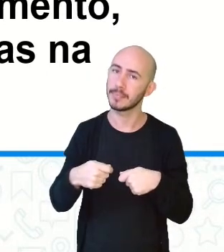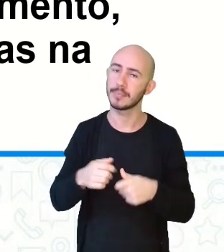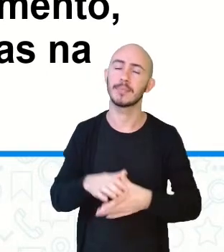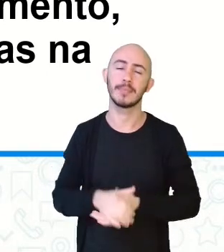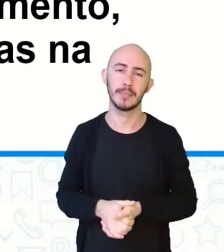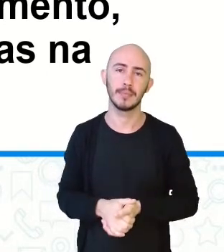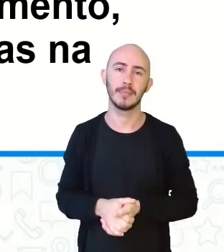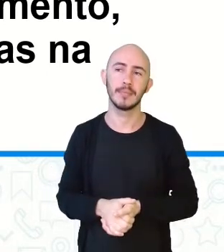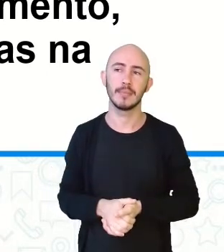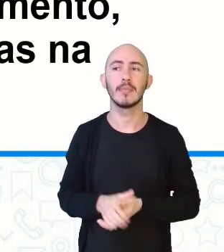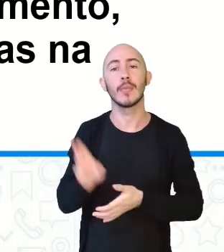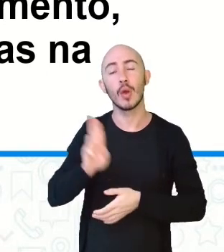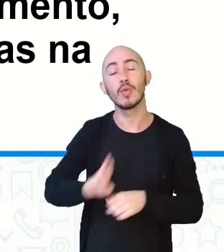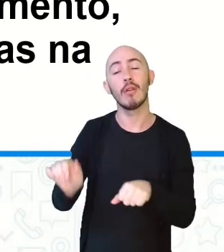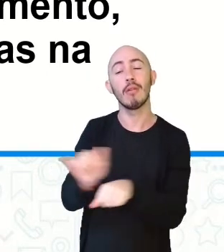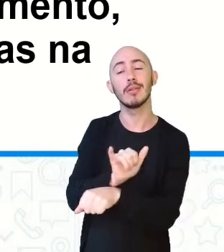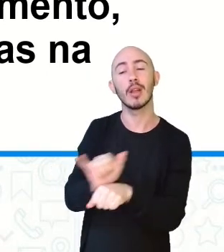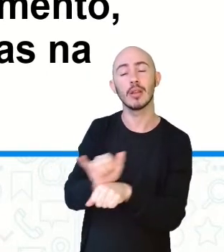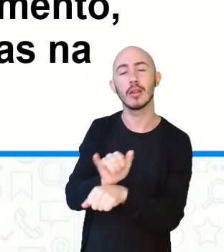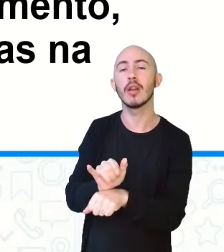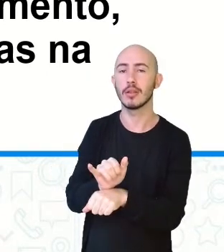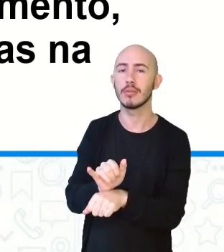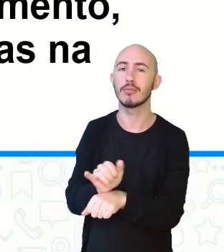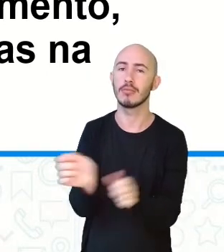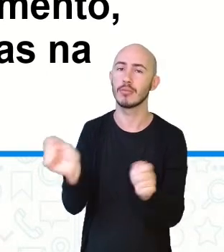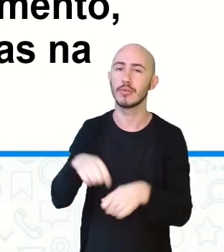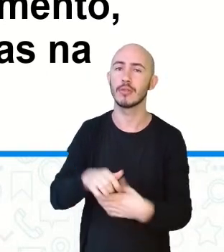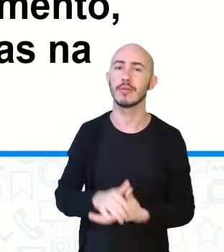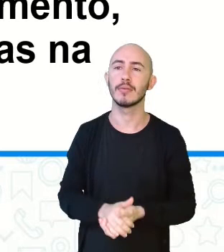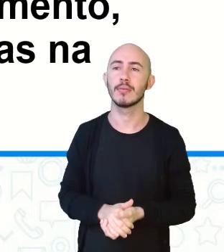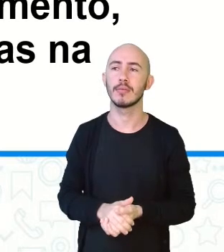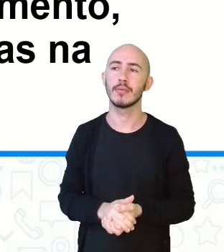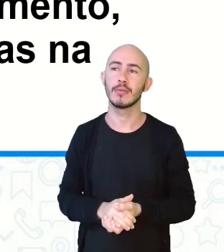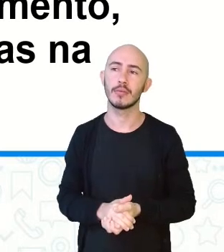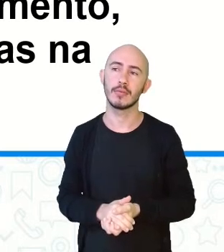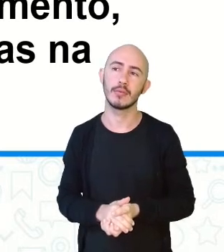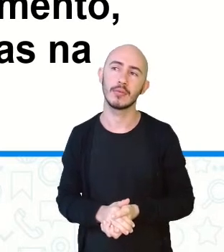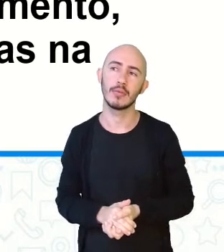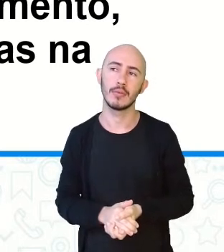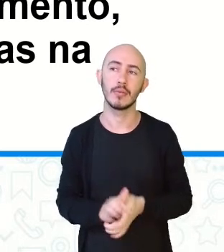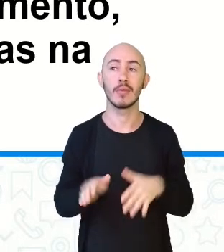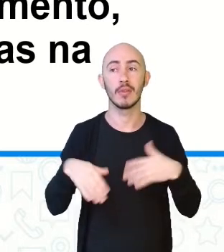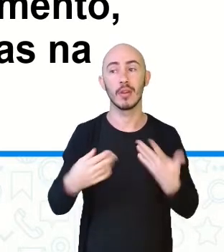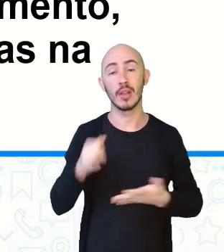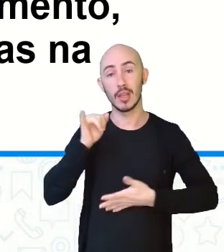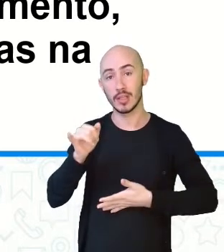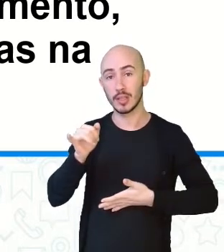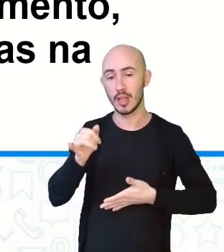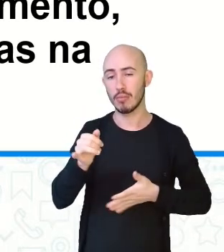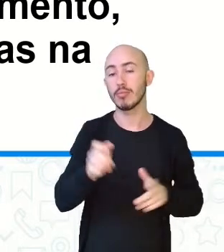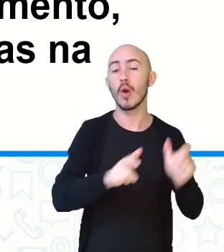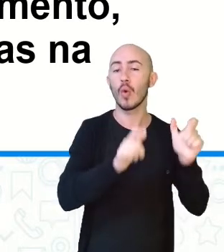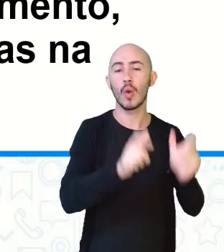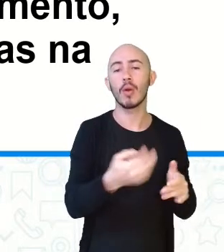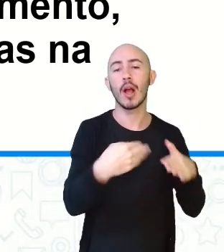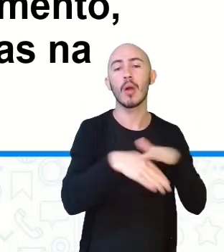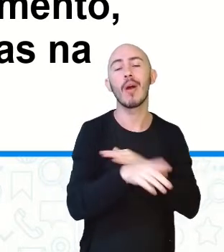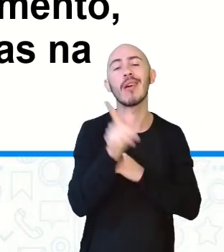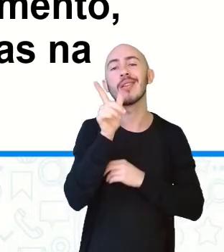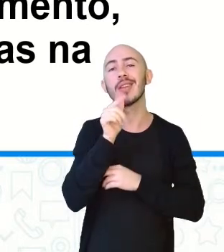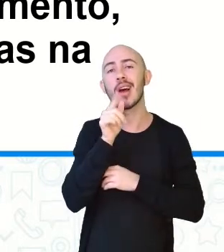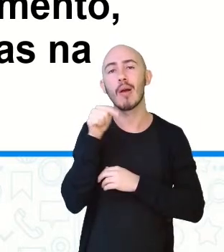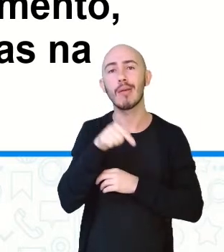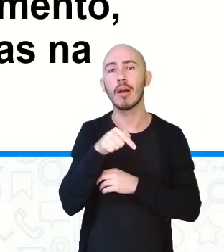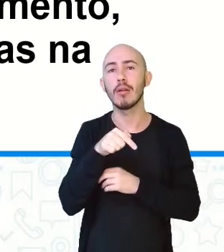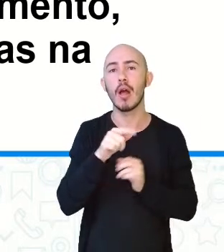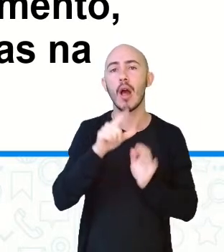cabecinha, usando estratégias. Pois, se os reservatórios chegarem a níveis críticos e não